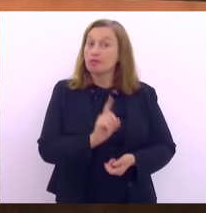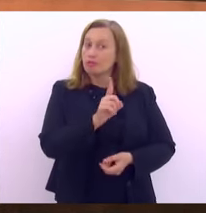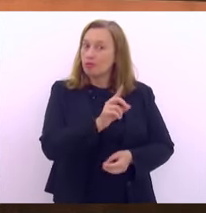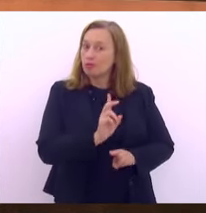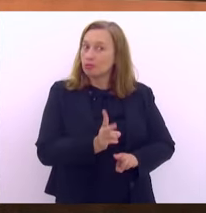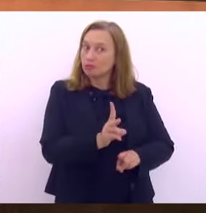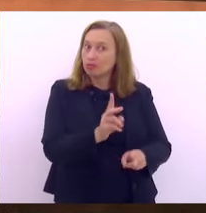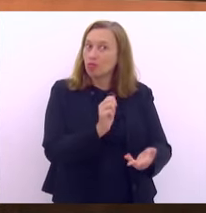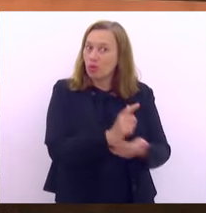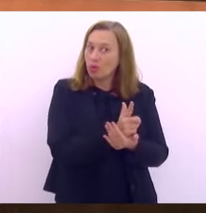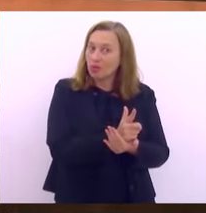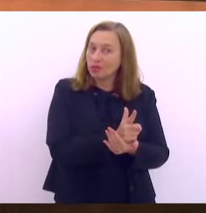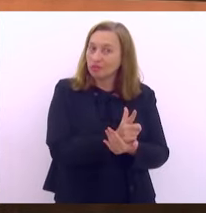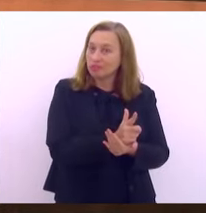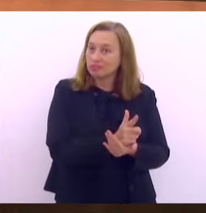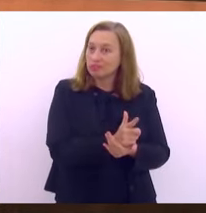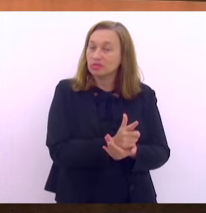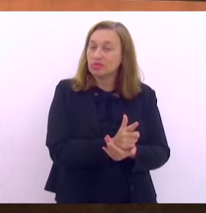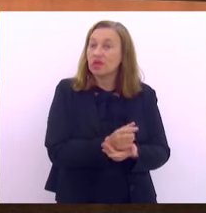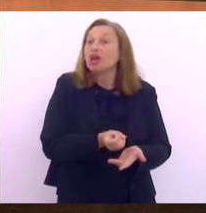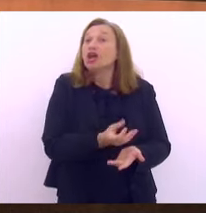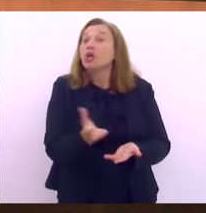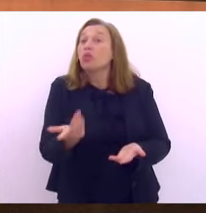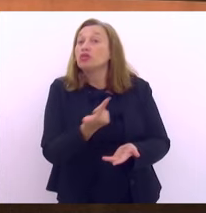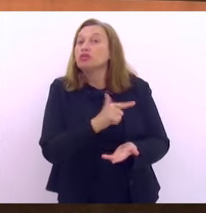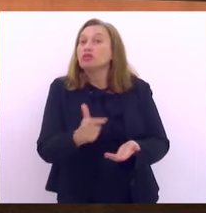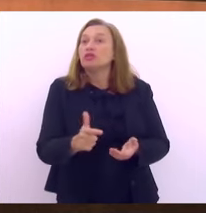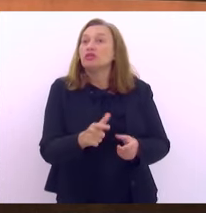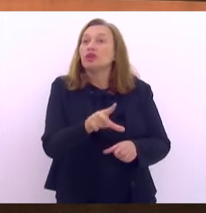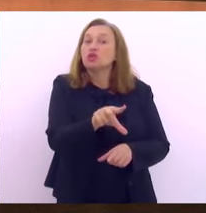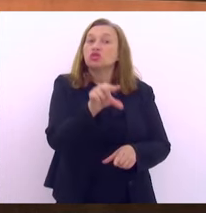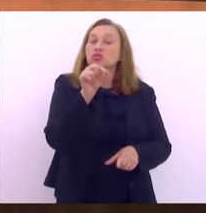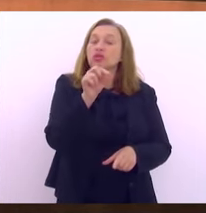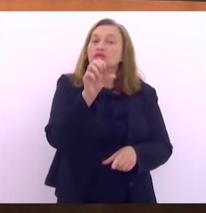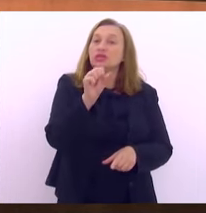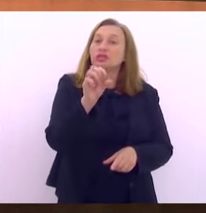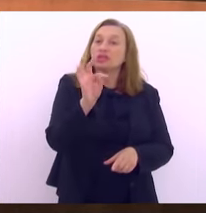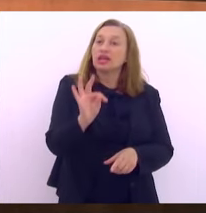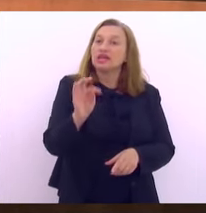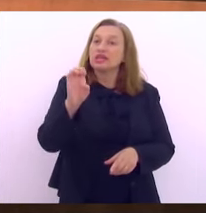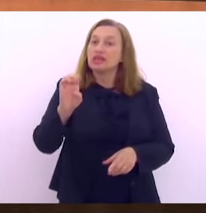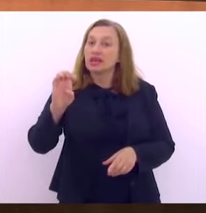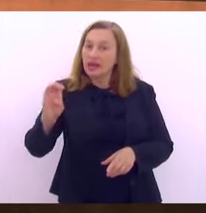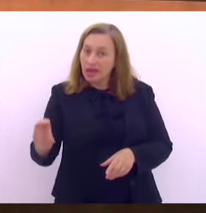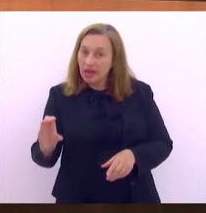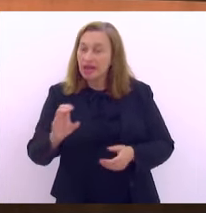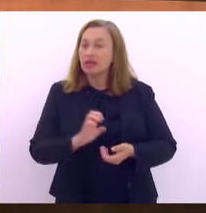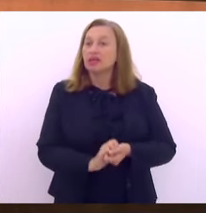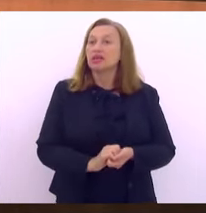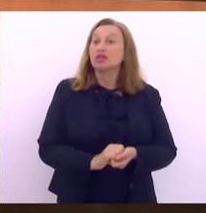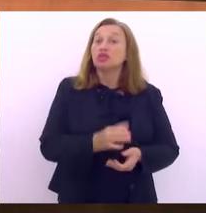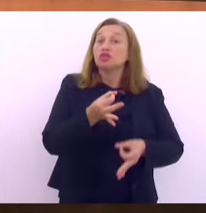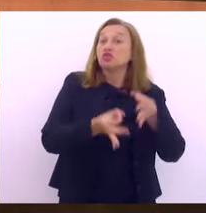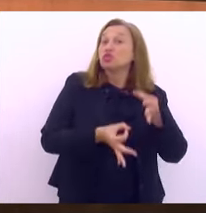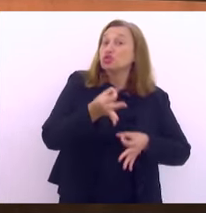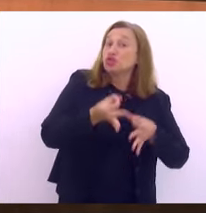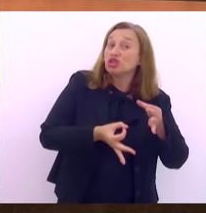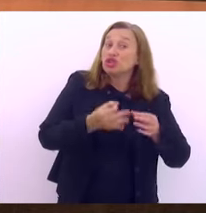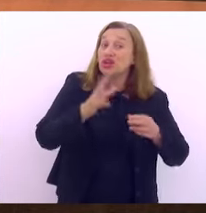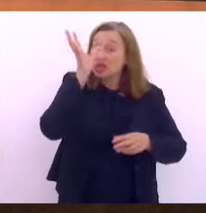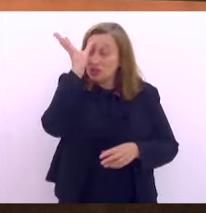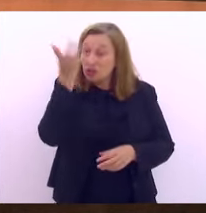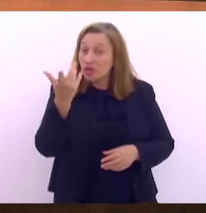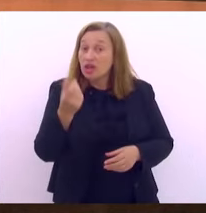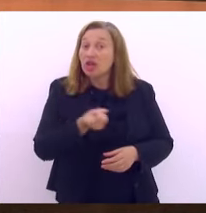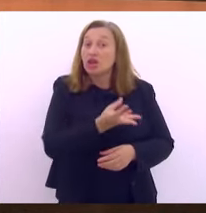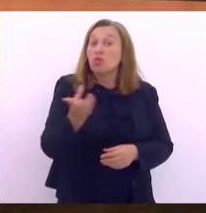essa compra enquanto não houver uma decisão do TCE, enquanto não houver uma decisão da Justiça, enquanto